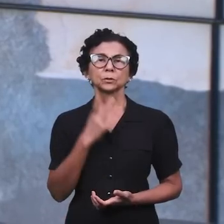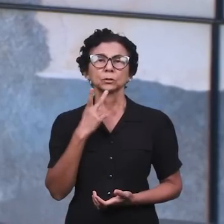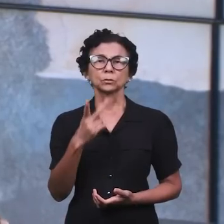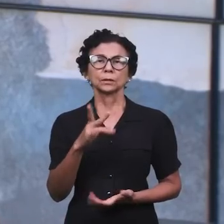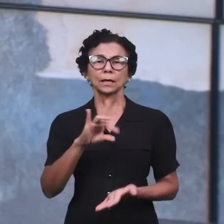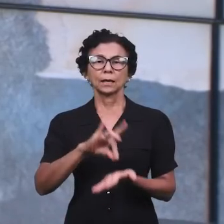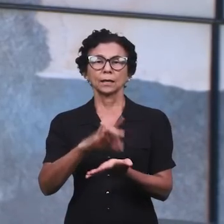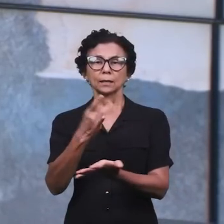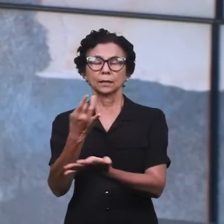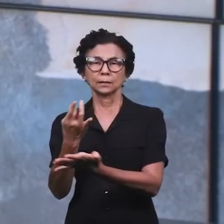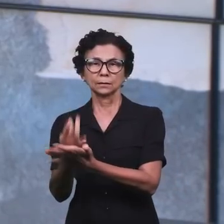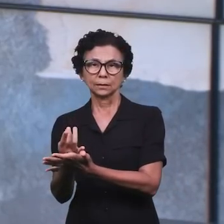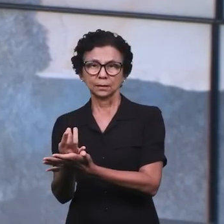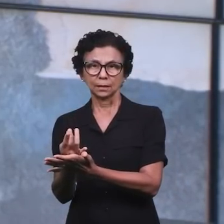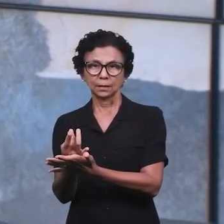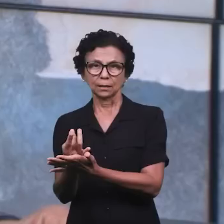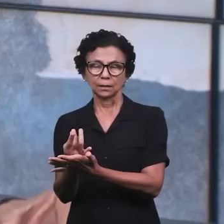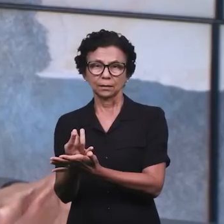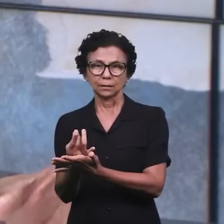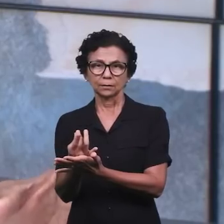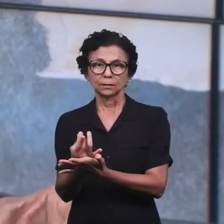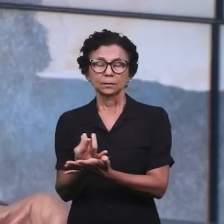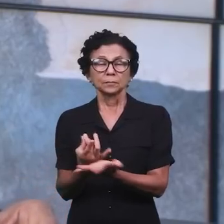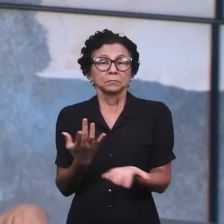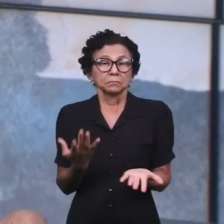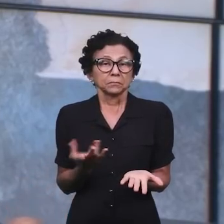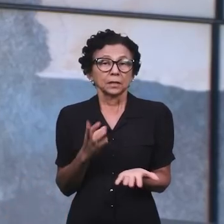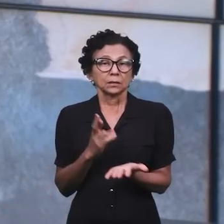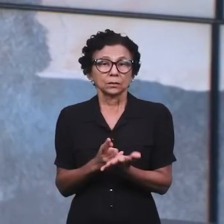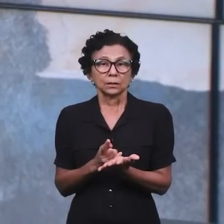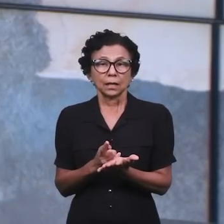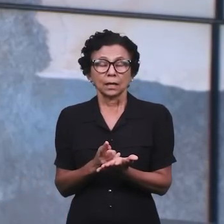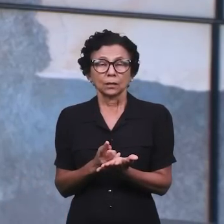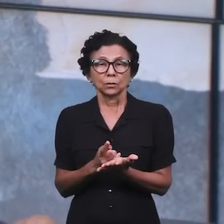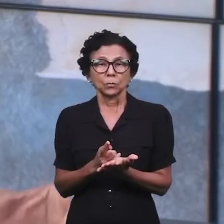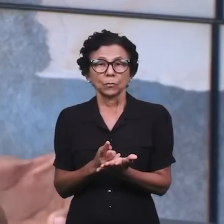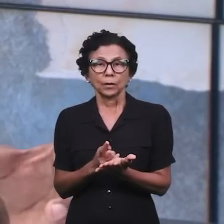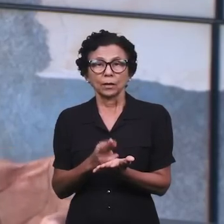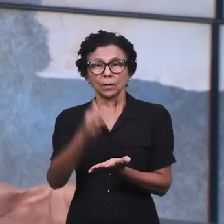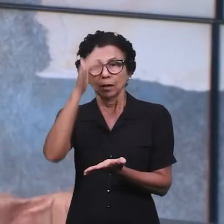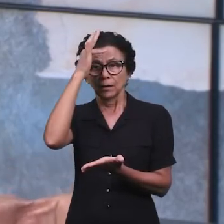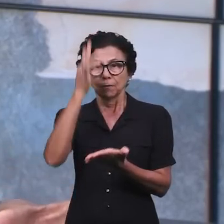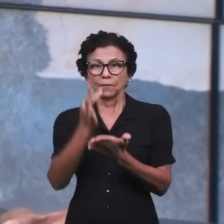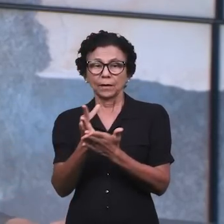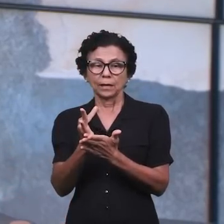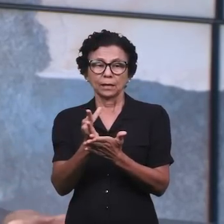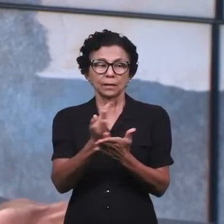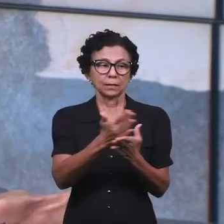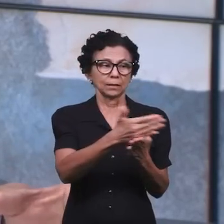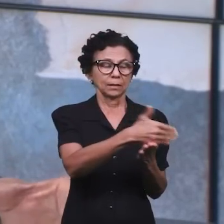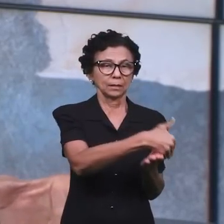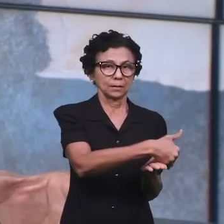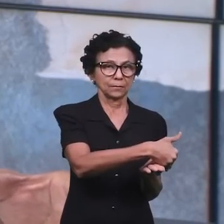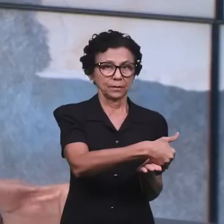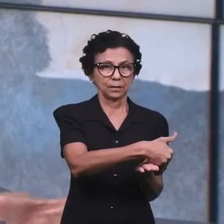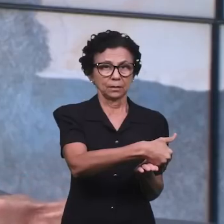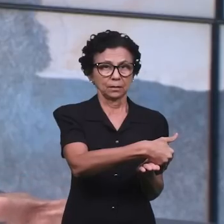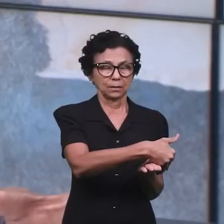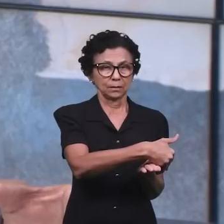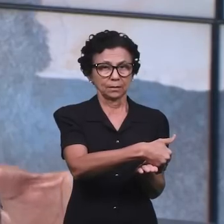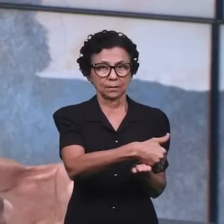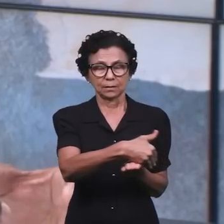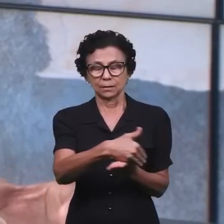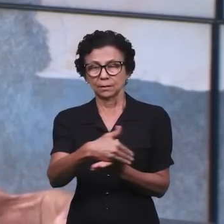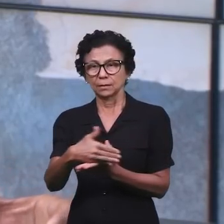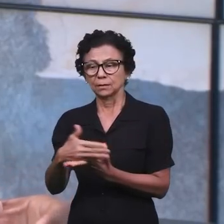homem à apostasia, que é o desvio da fé verdadeira. Quando a pessoa ela entra por esse campo